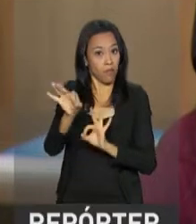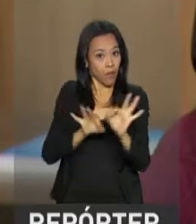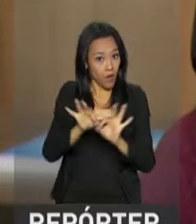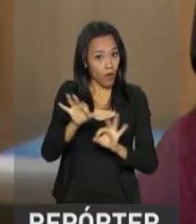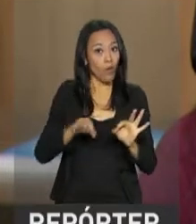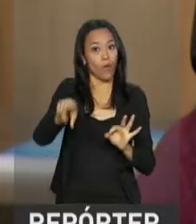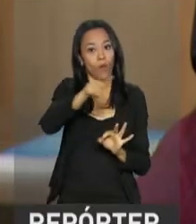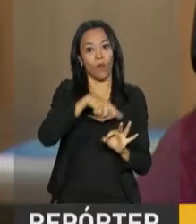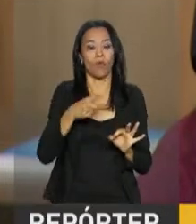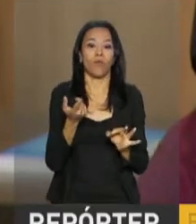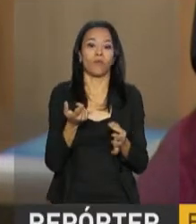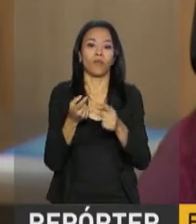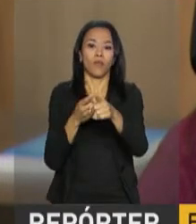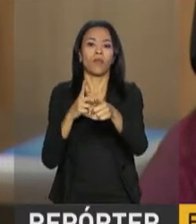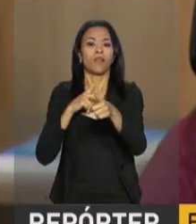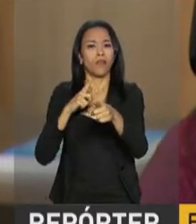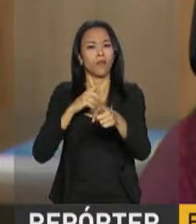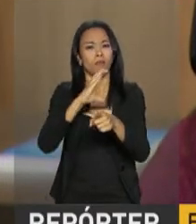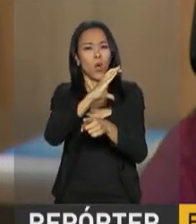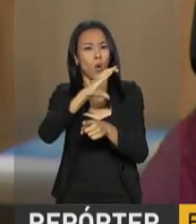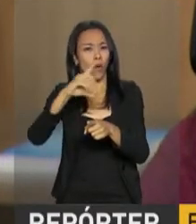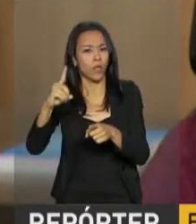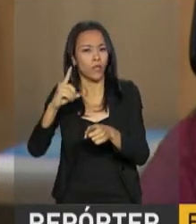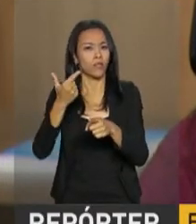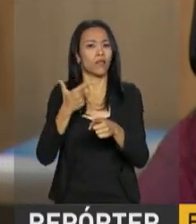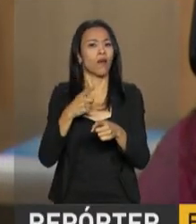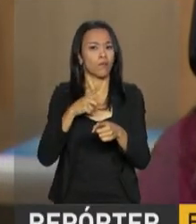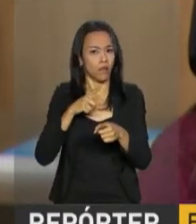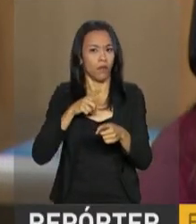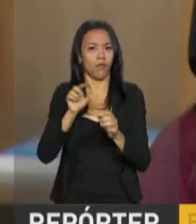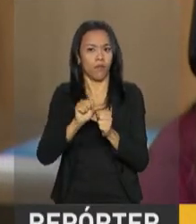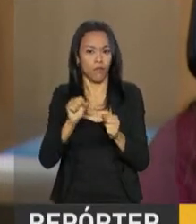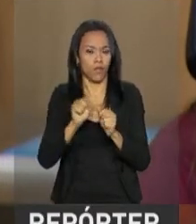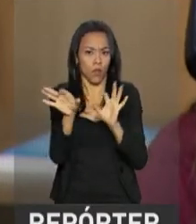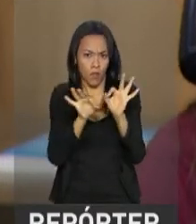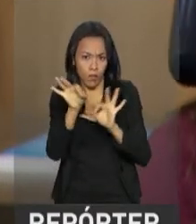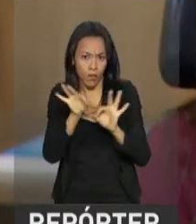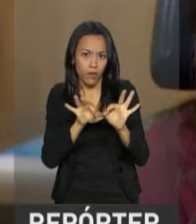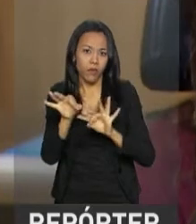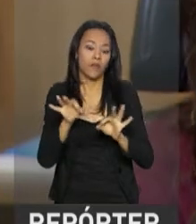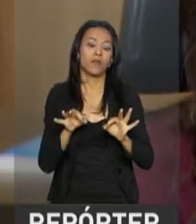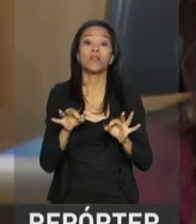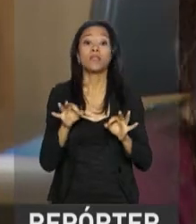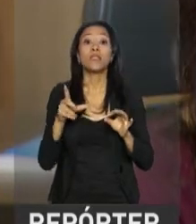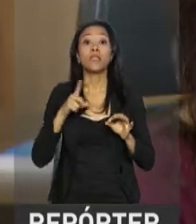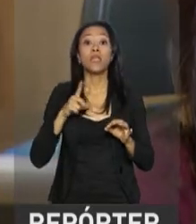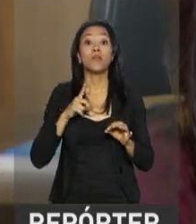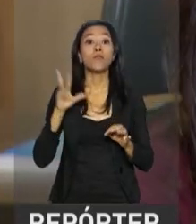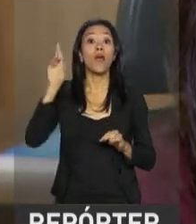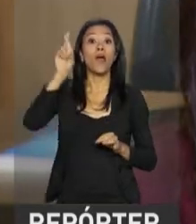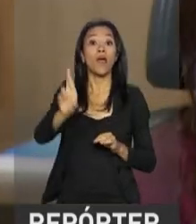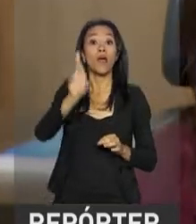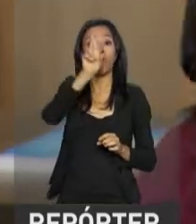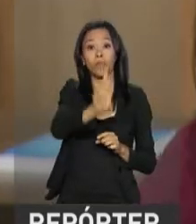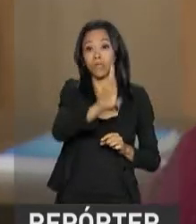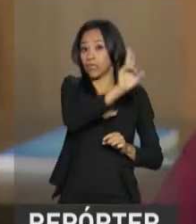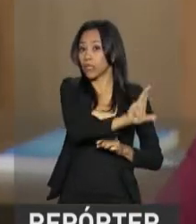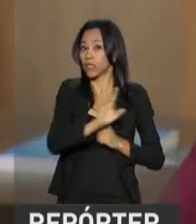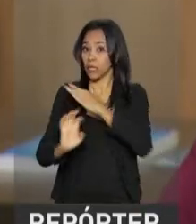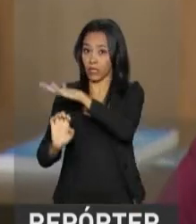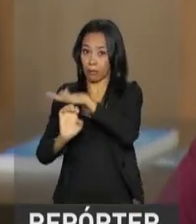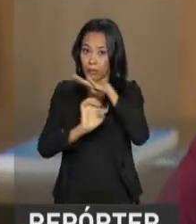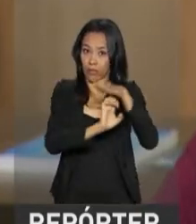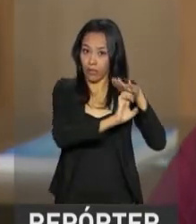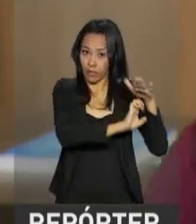feita toda uma coordenação no seu genial centro de gerenciamento da navegação aérea em que todos os ips temos representantes das empresas aéreas nesse exato momento